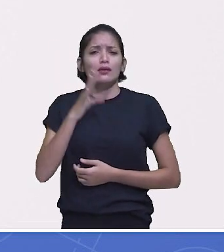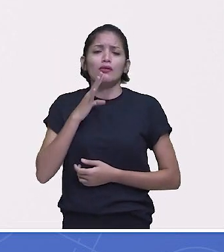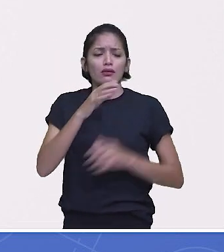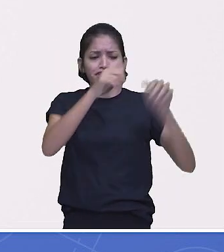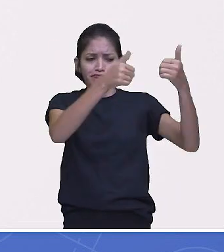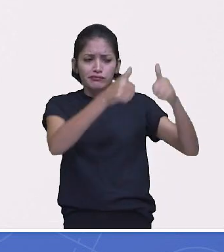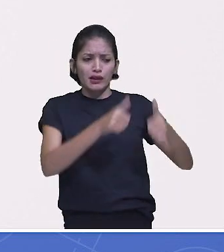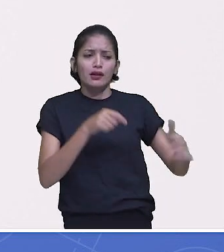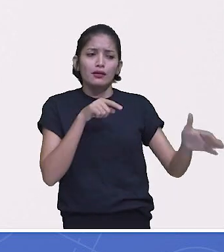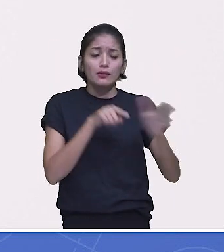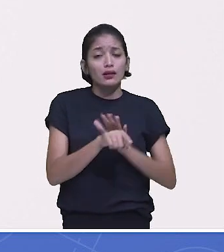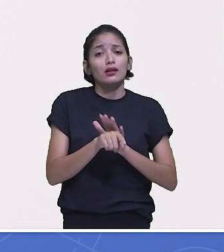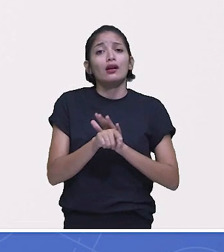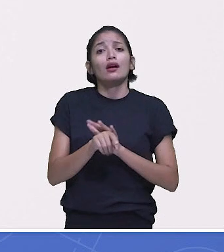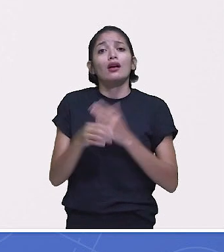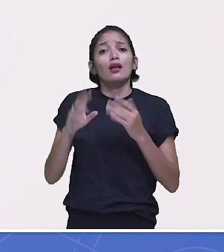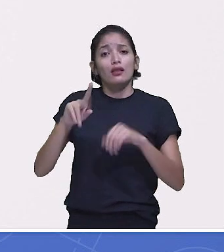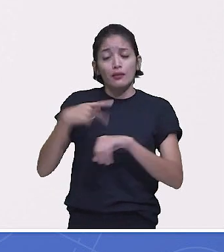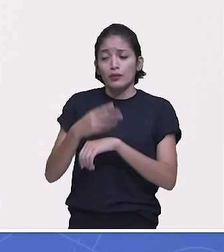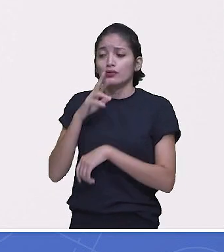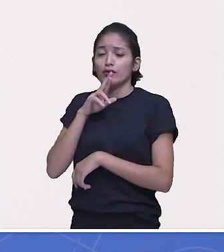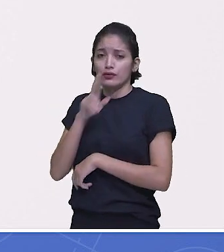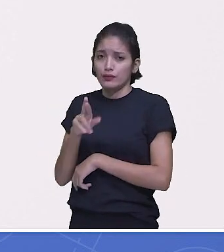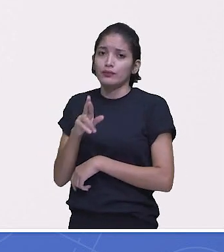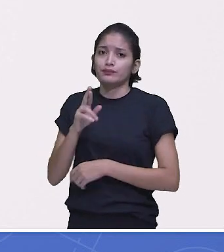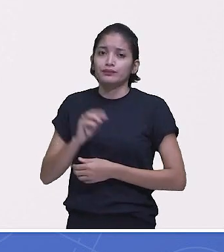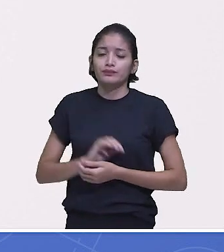e apresentem agora o resultado.